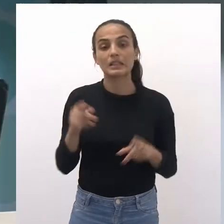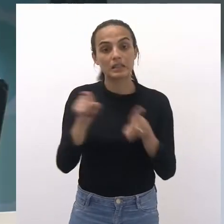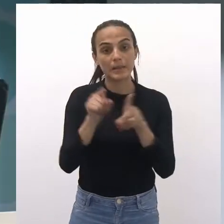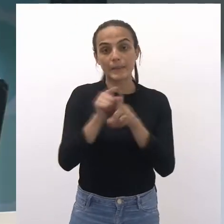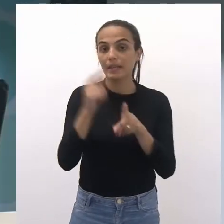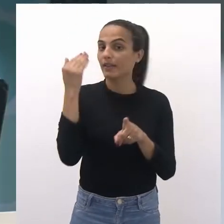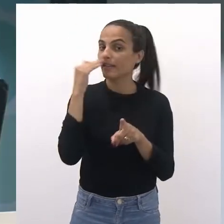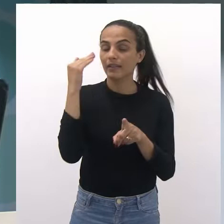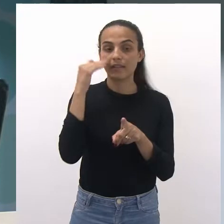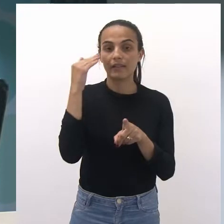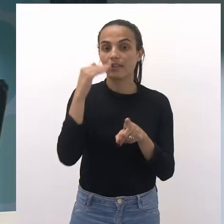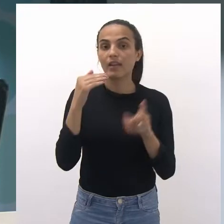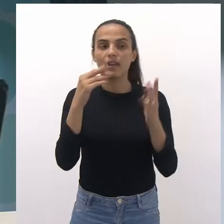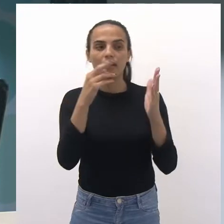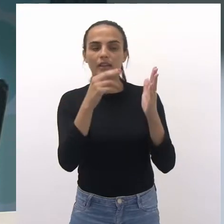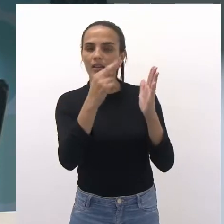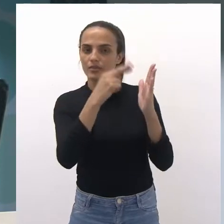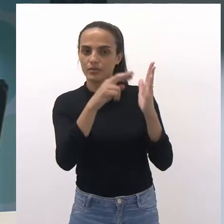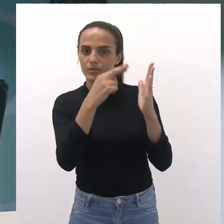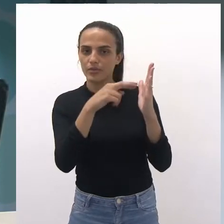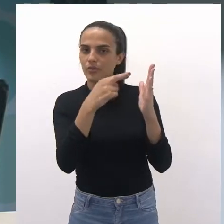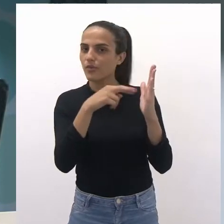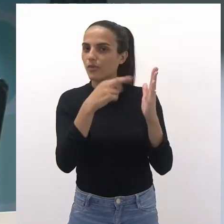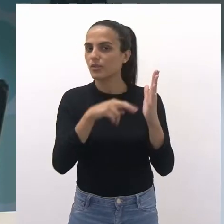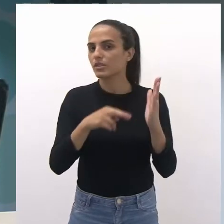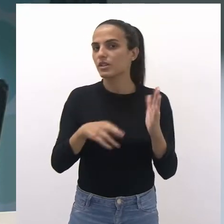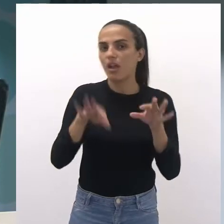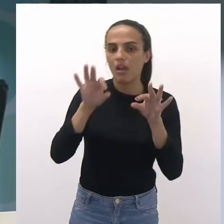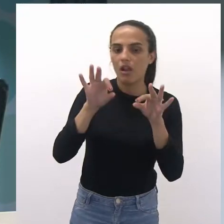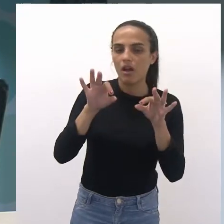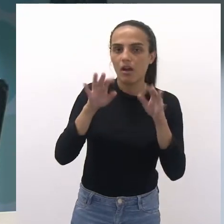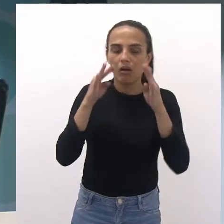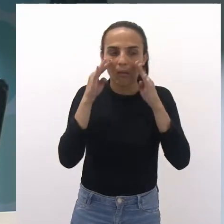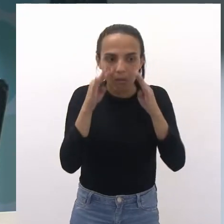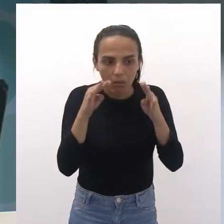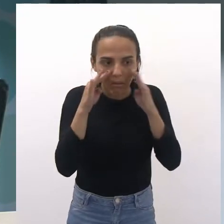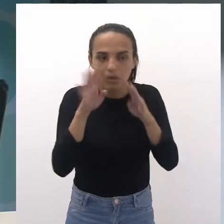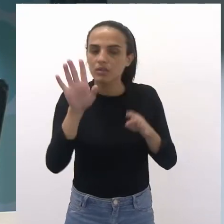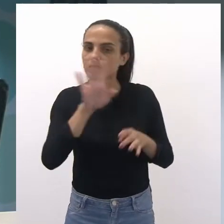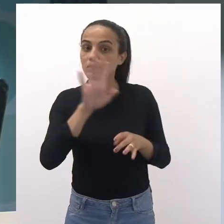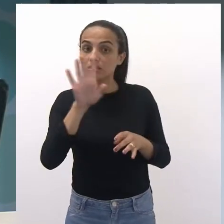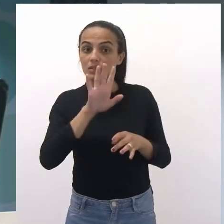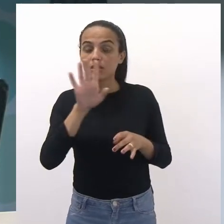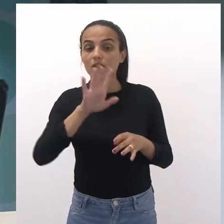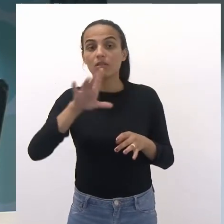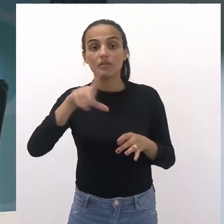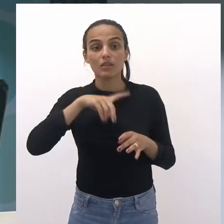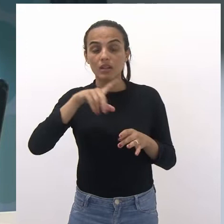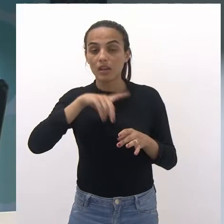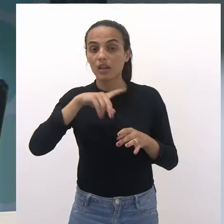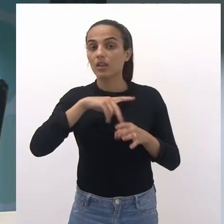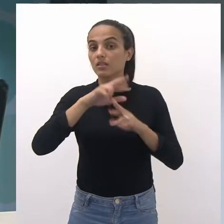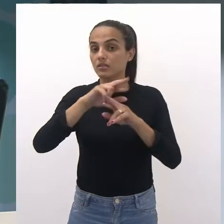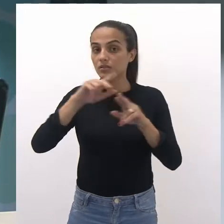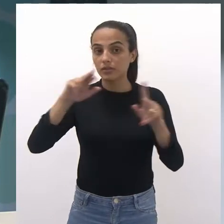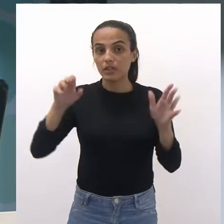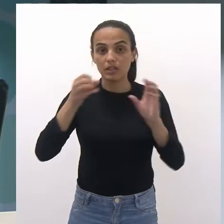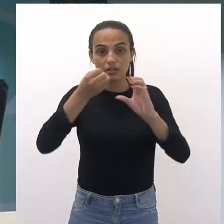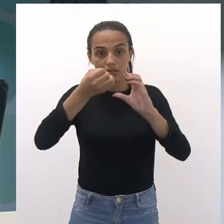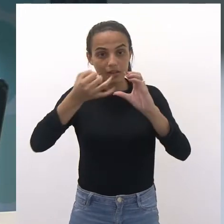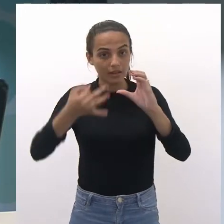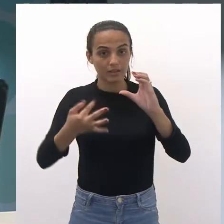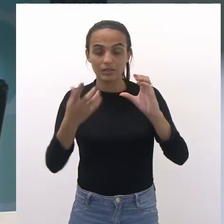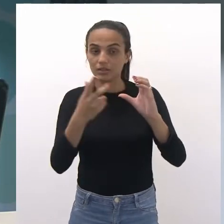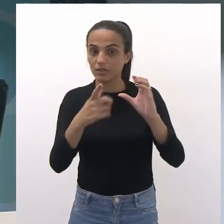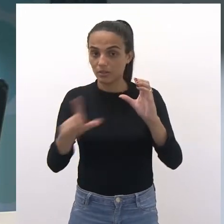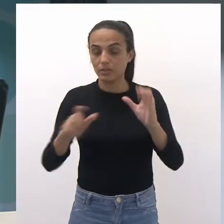as fontes elas não são estáticas, né? Elas não são engessadas, elas assumem, portanto, uma outra característica. É claro que